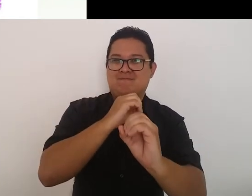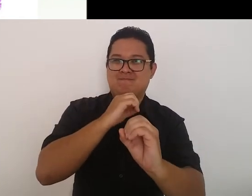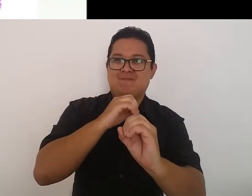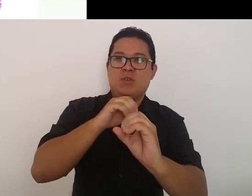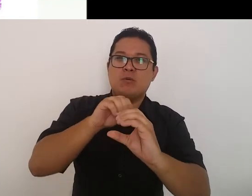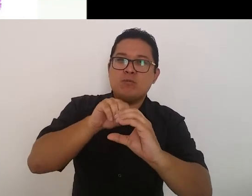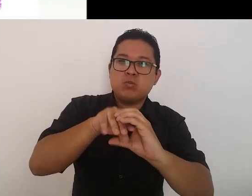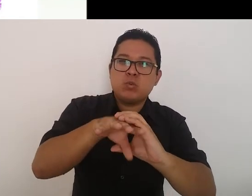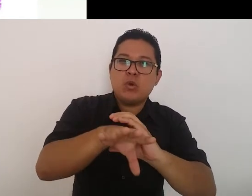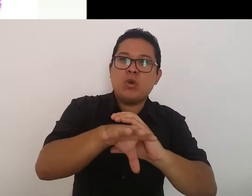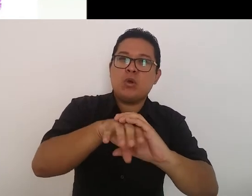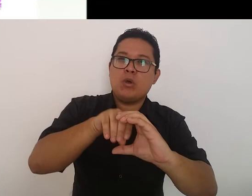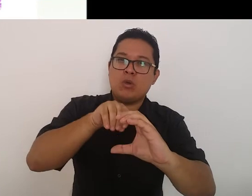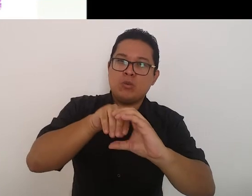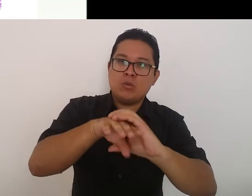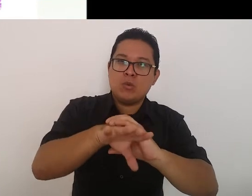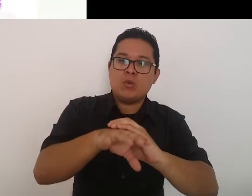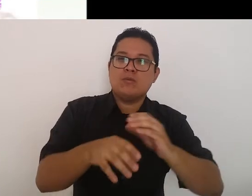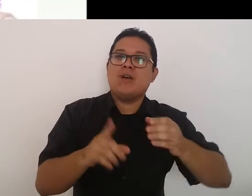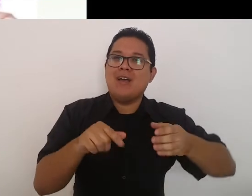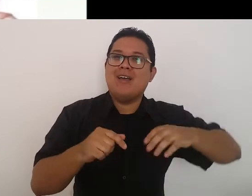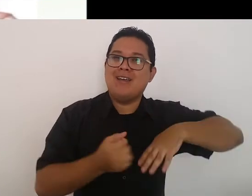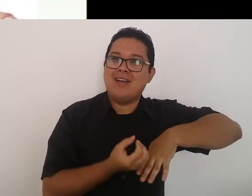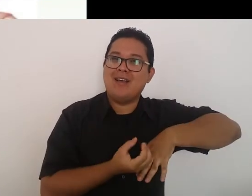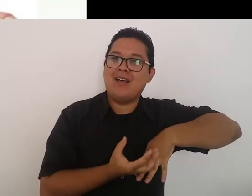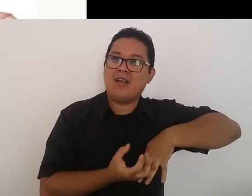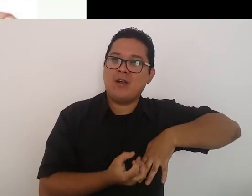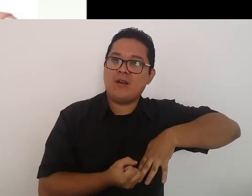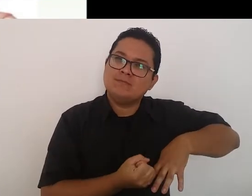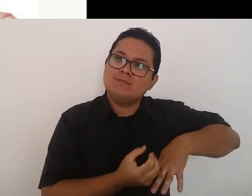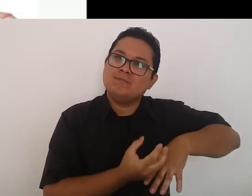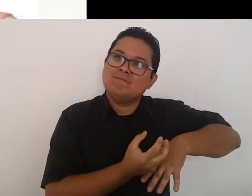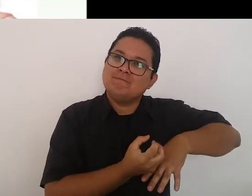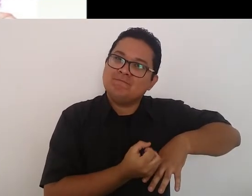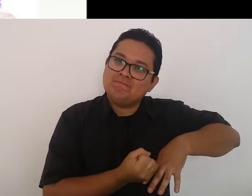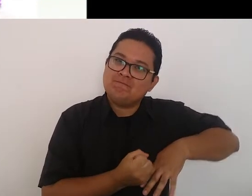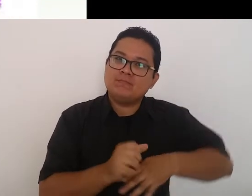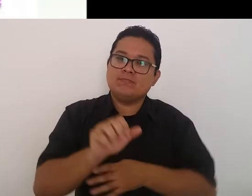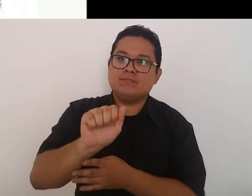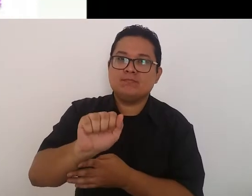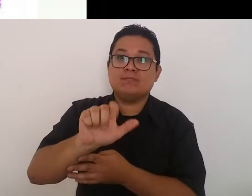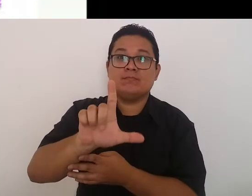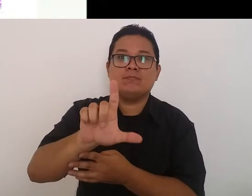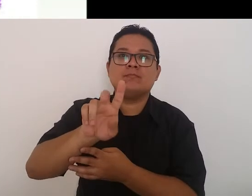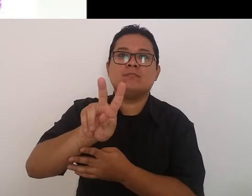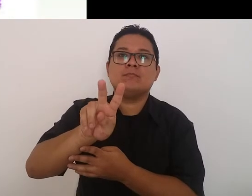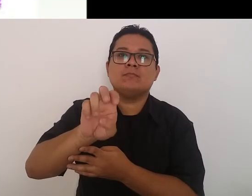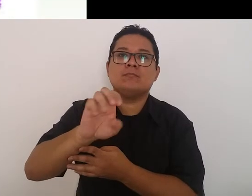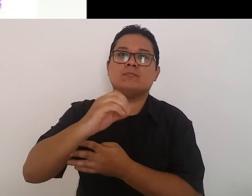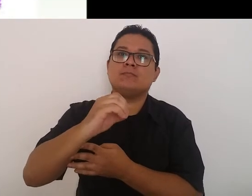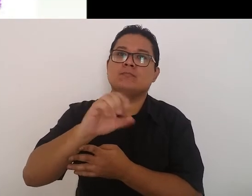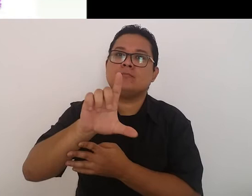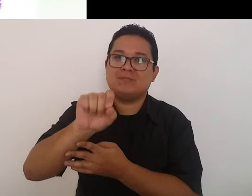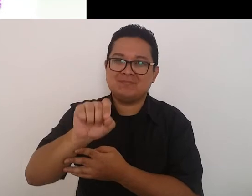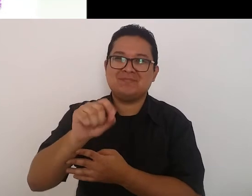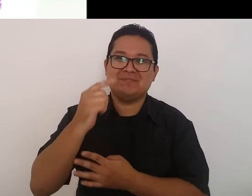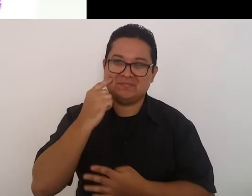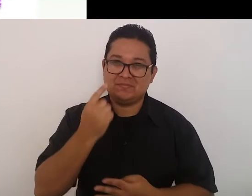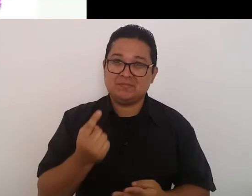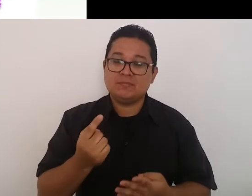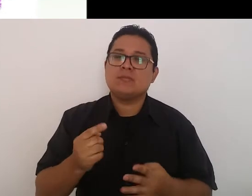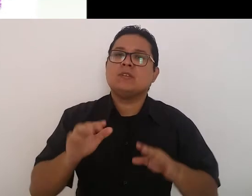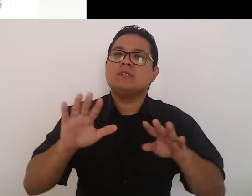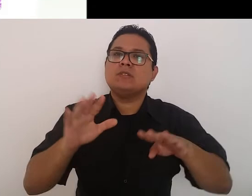Esses buracos seriam alvéolos pulmonares, aquele saquinho de ar que eu falei para vocês. Ele vai acumulando material